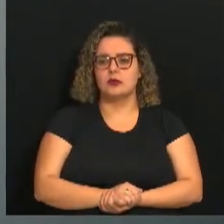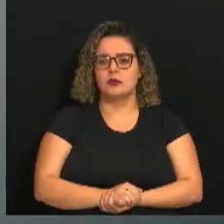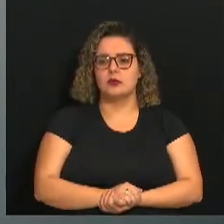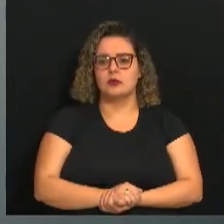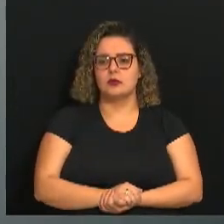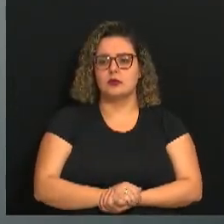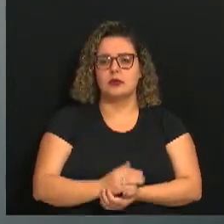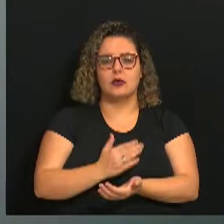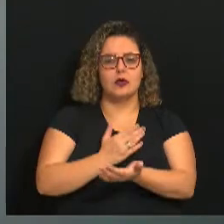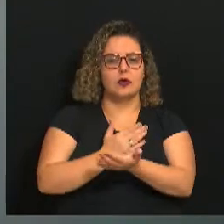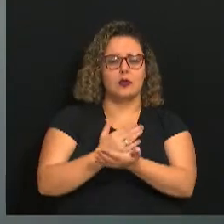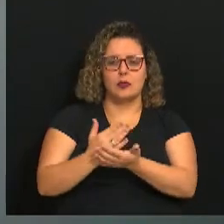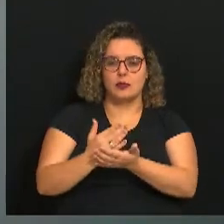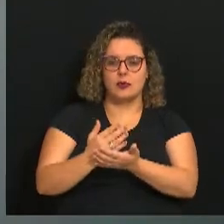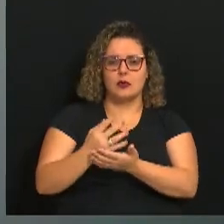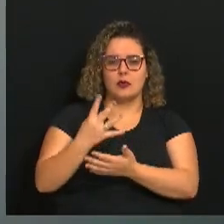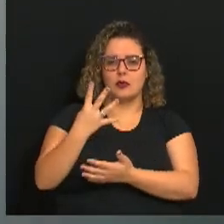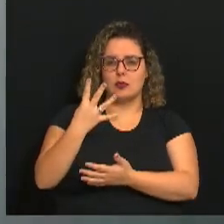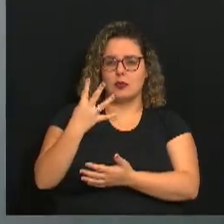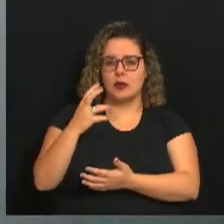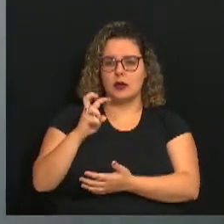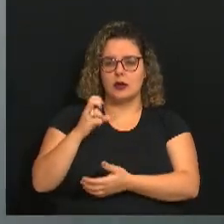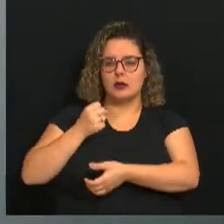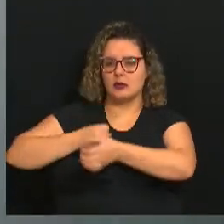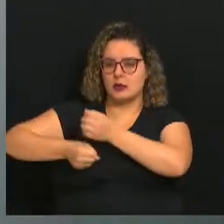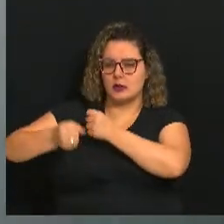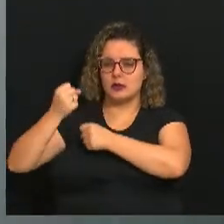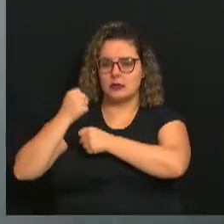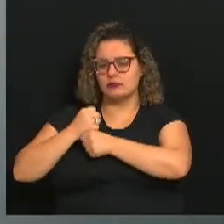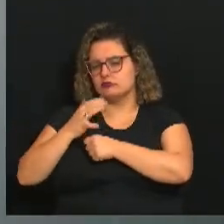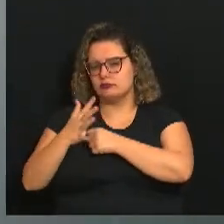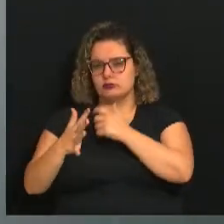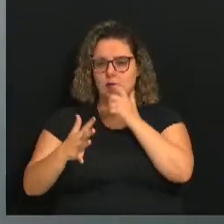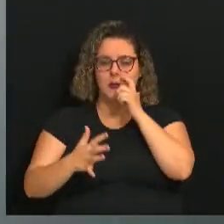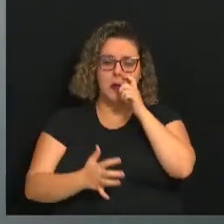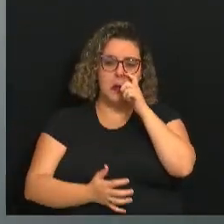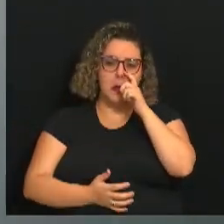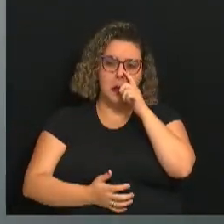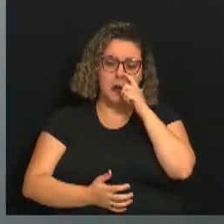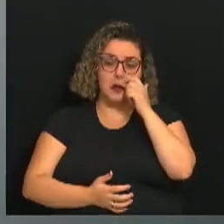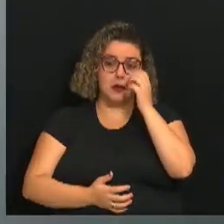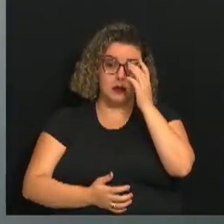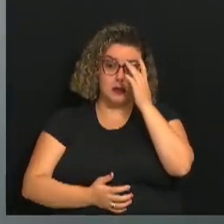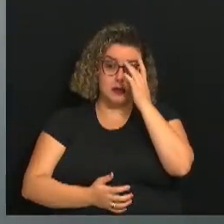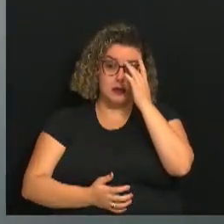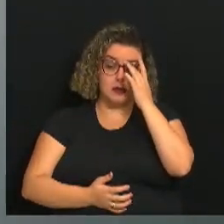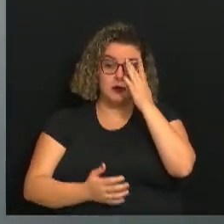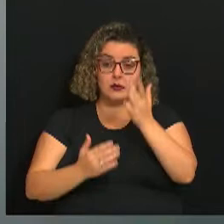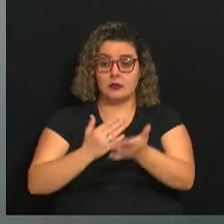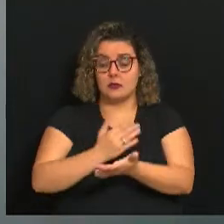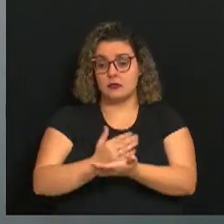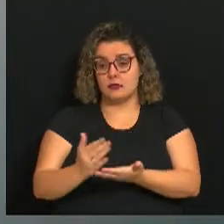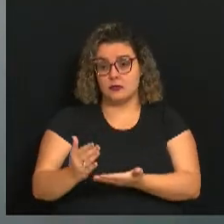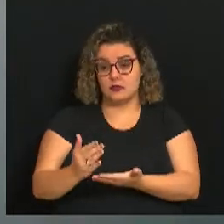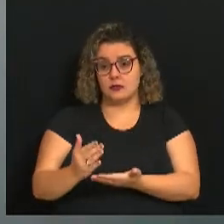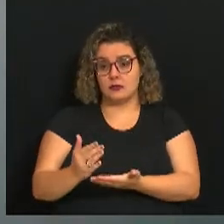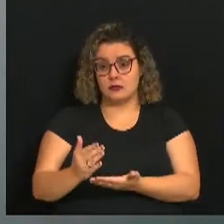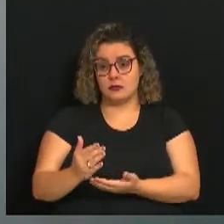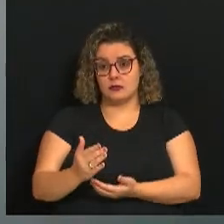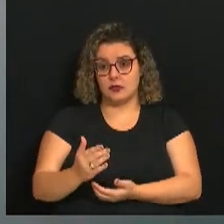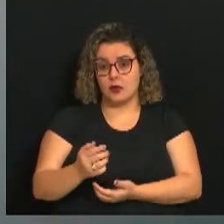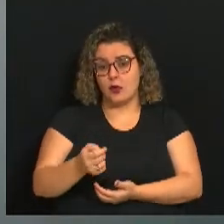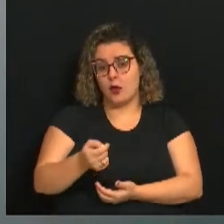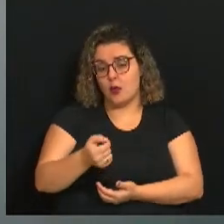5 ou 6 anos, não consigo agora dar a data, nós começamos com um pouco mais de